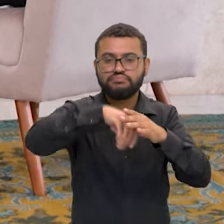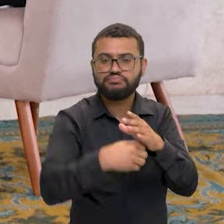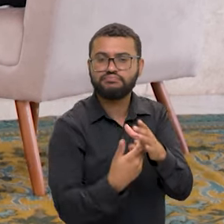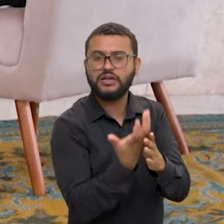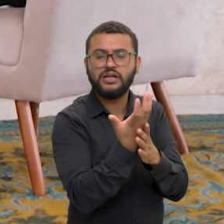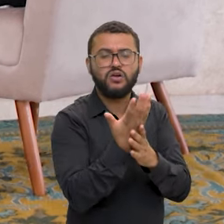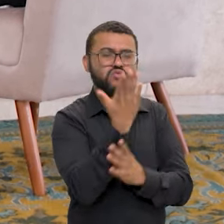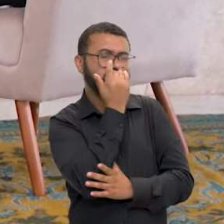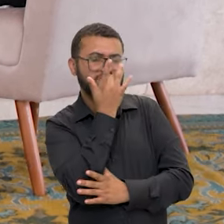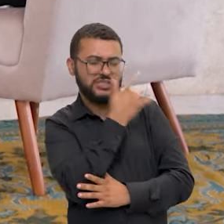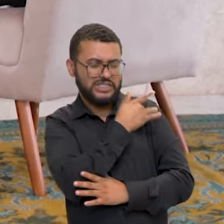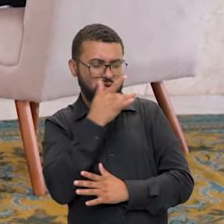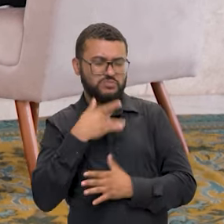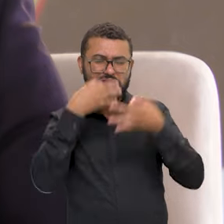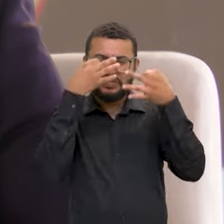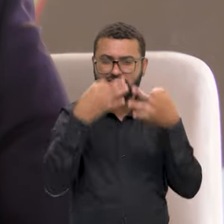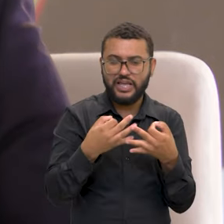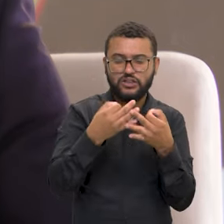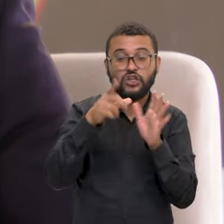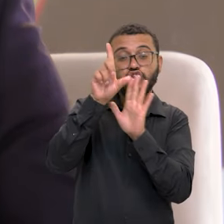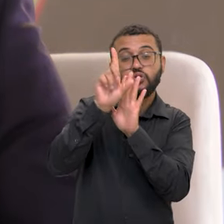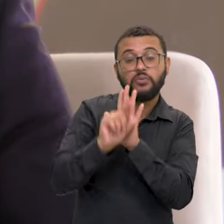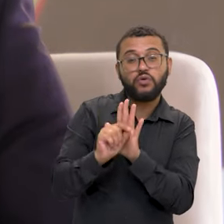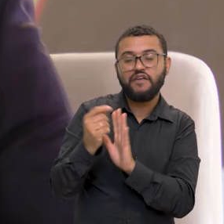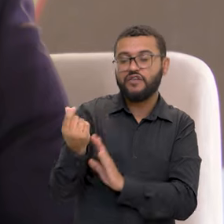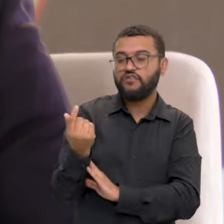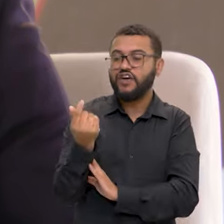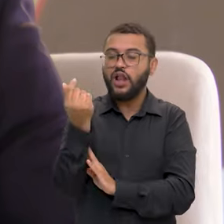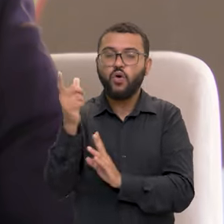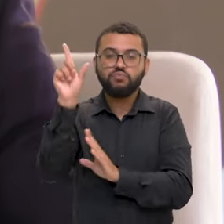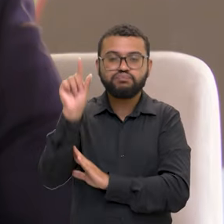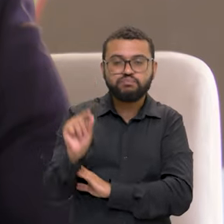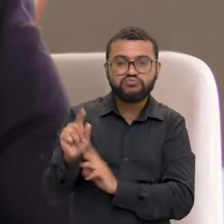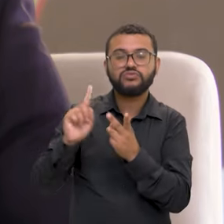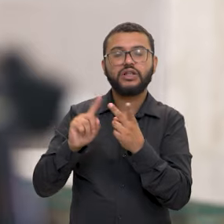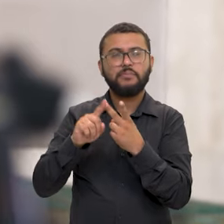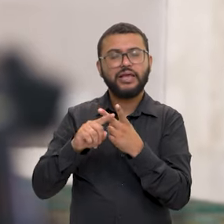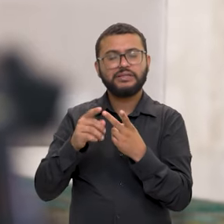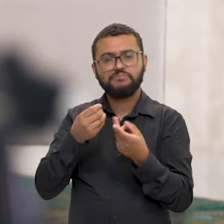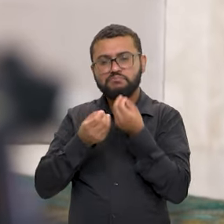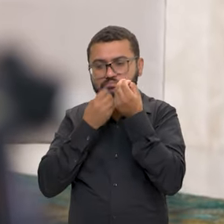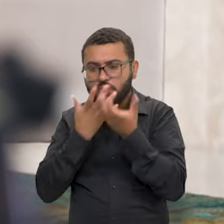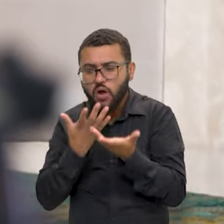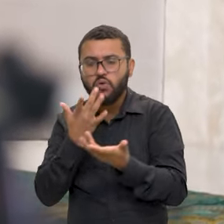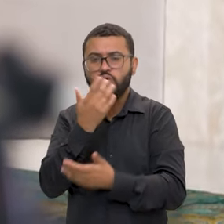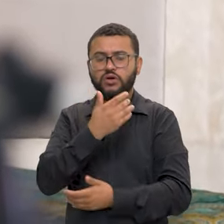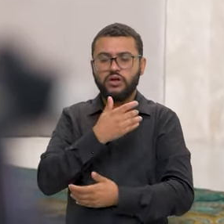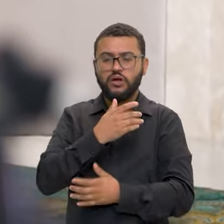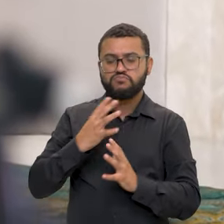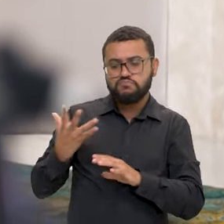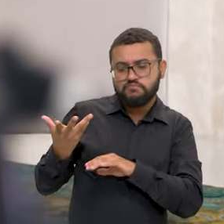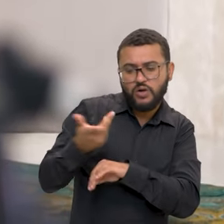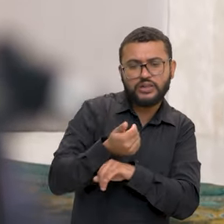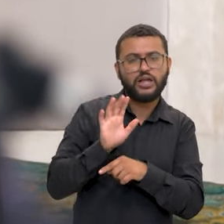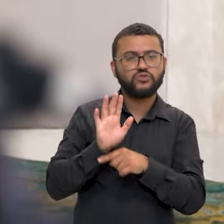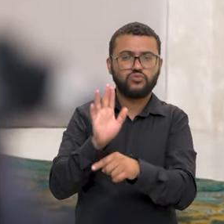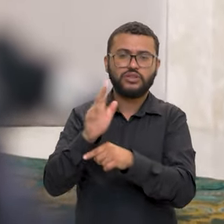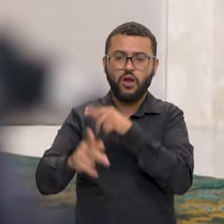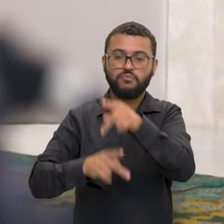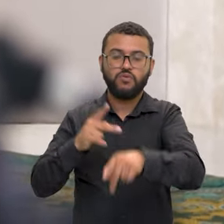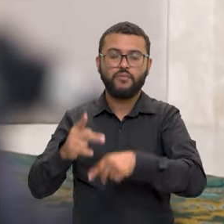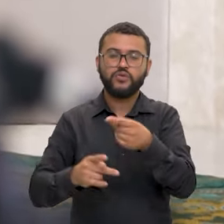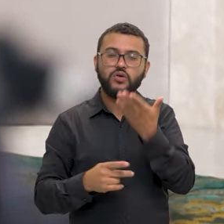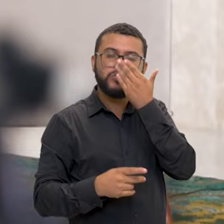preço, equilibrar a oferta, garantir uma alimentação de qualidade para a nossa população, alimentos in natura, frescos, diversificados,